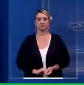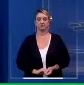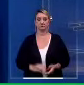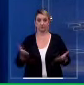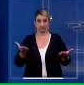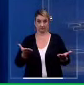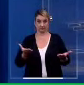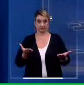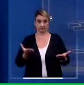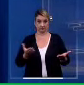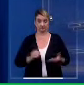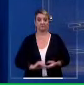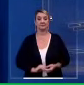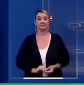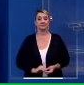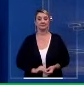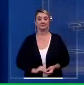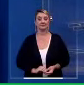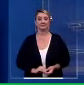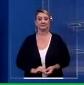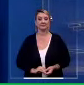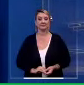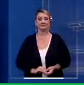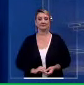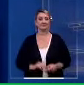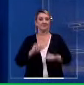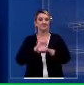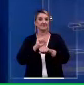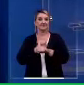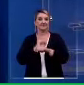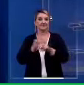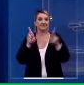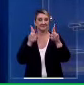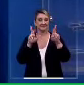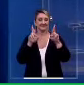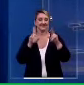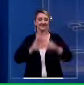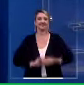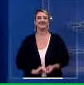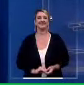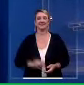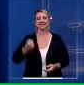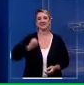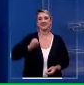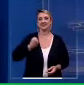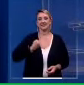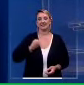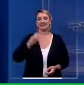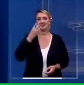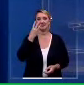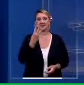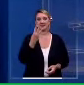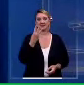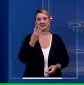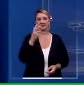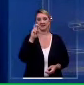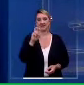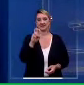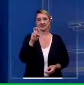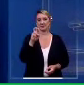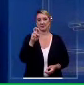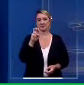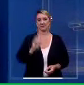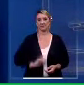E agora sim. Vamos lá. Dedos cruzados. Número